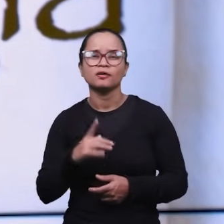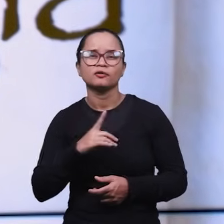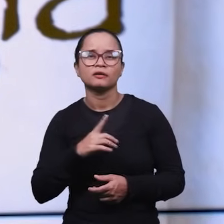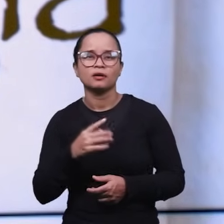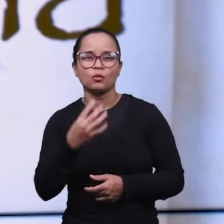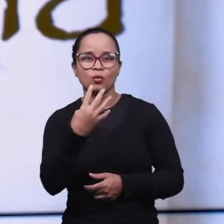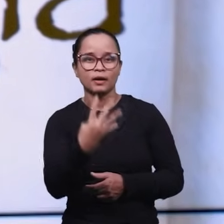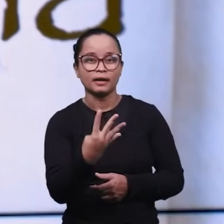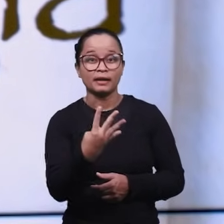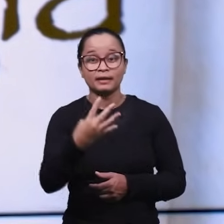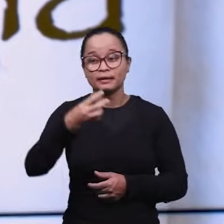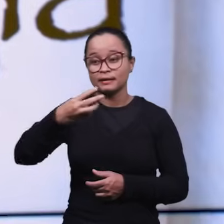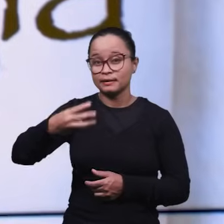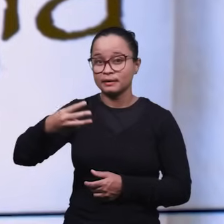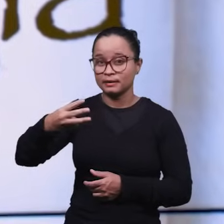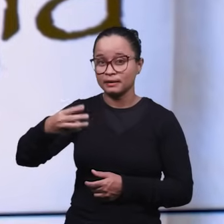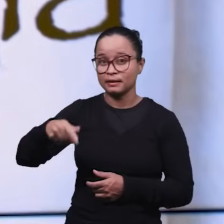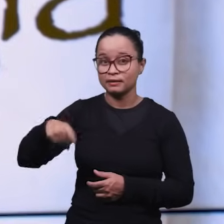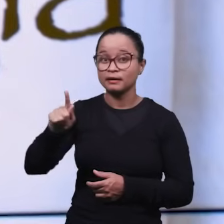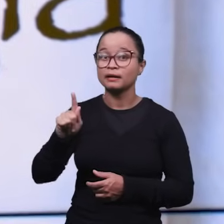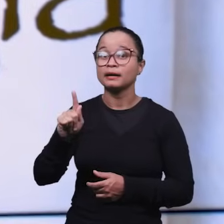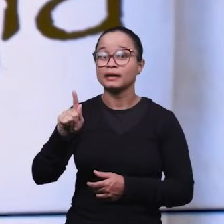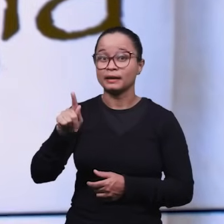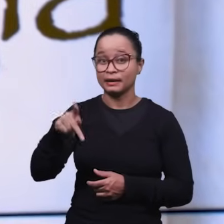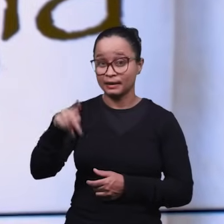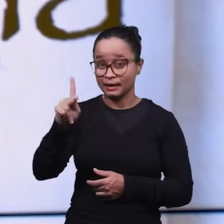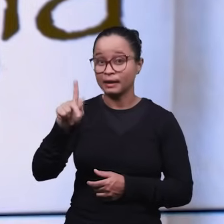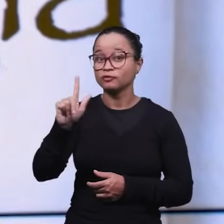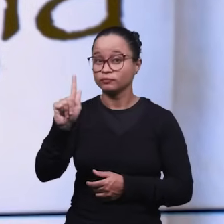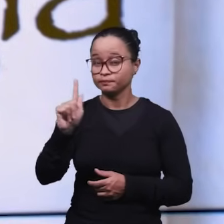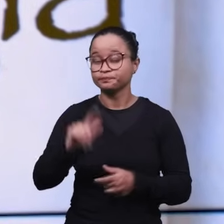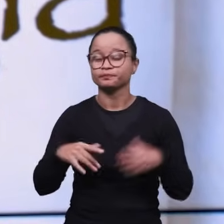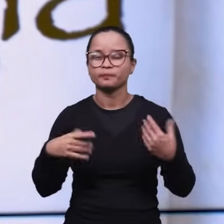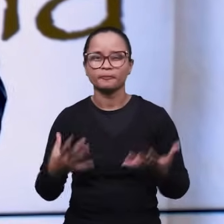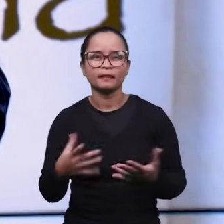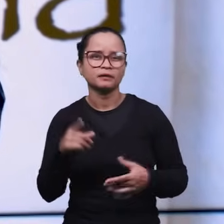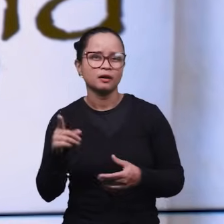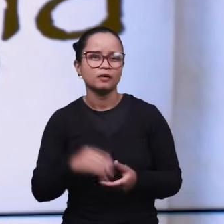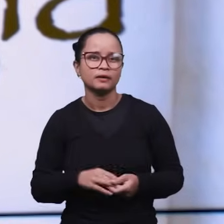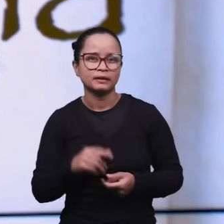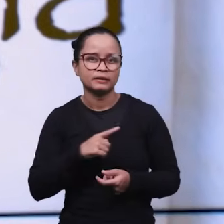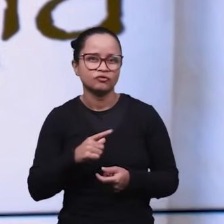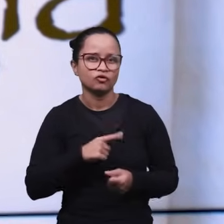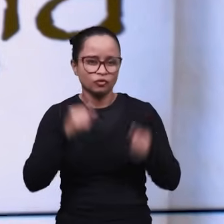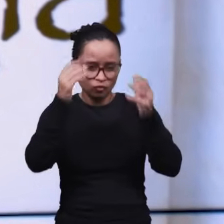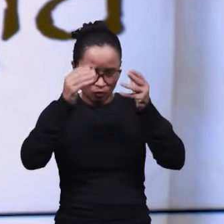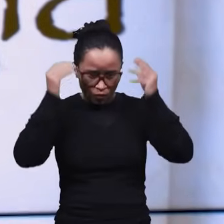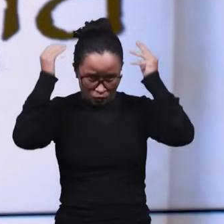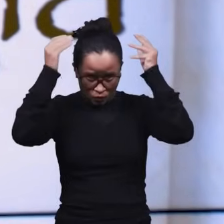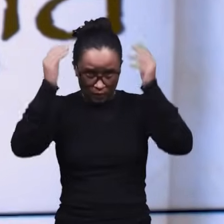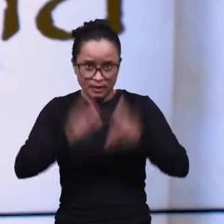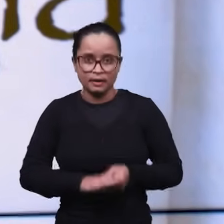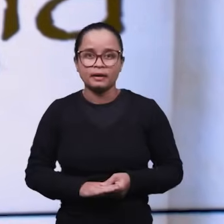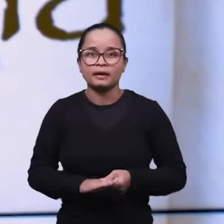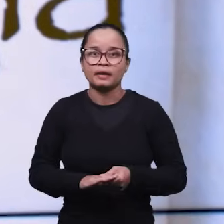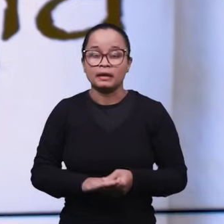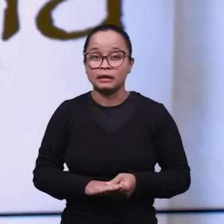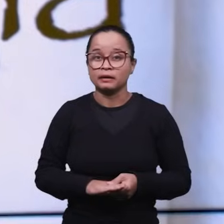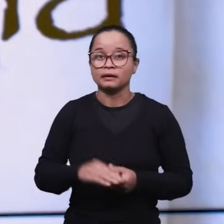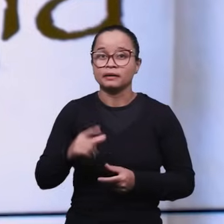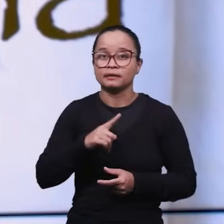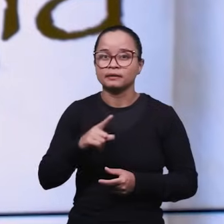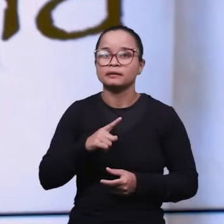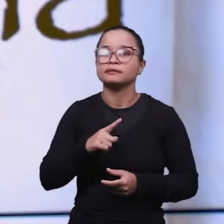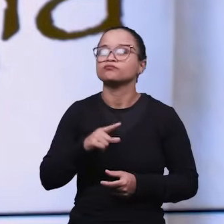43 quilos. Na Bíblia, o rei Ezequias, de Jerusalém, quando da invasão dos assírios, teve